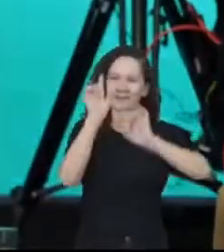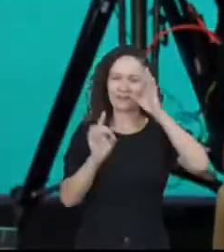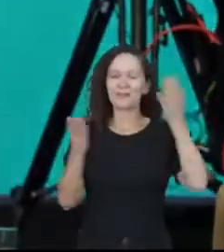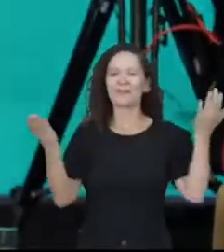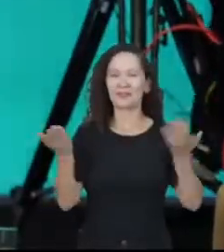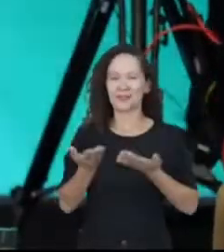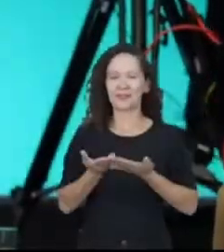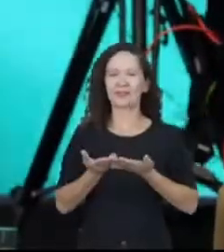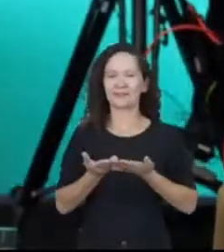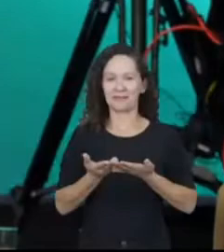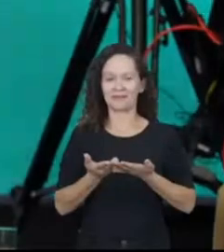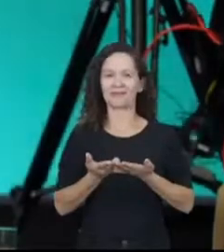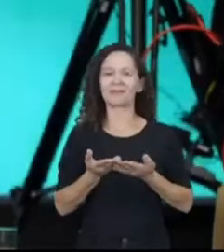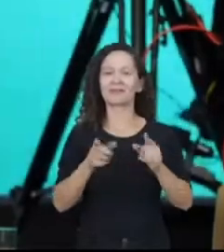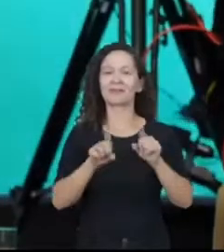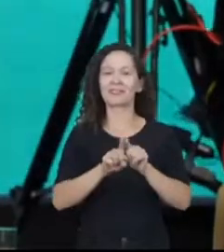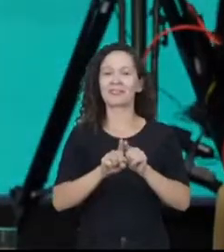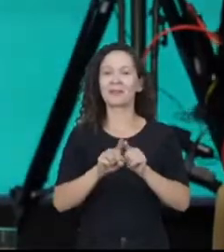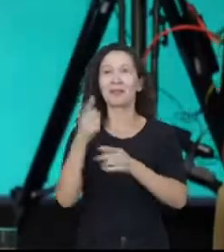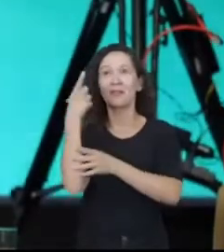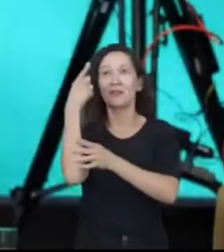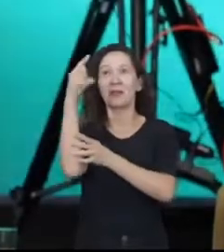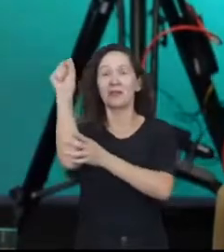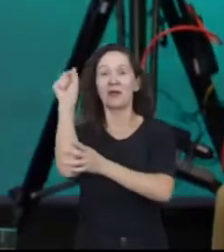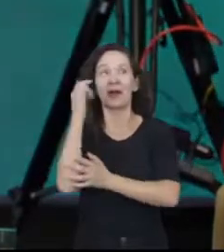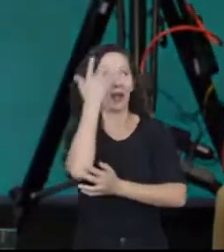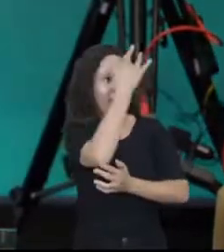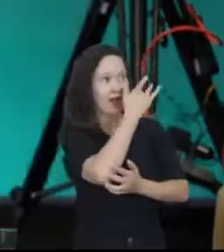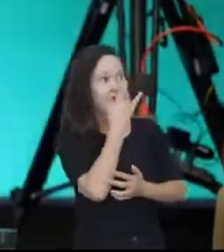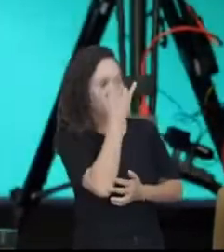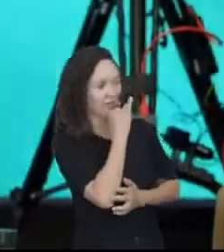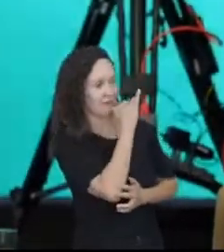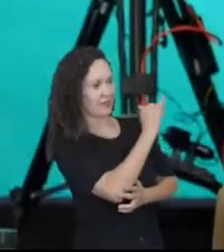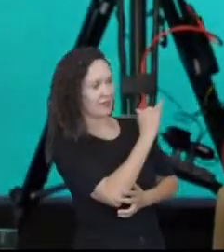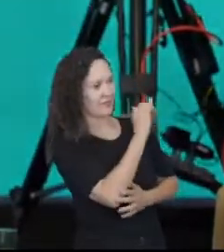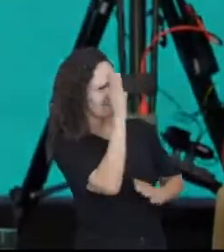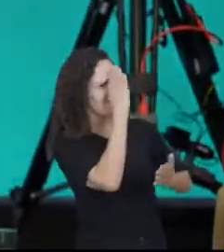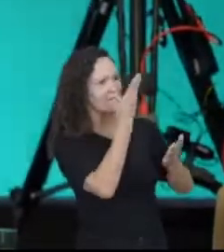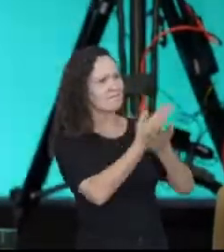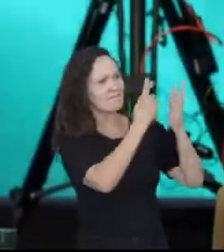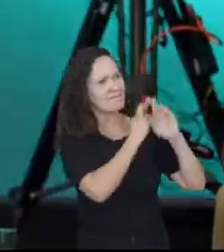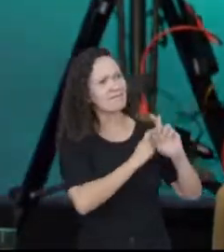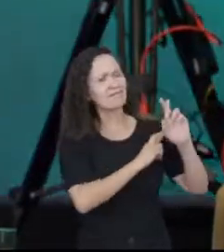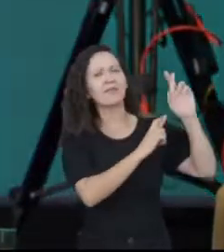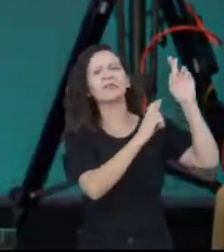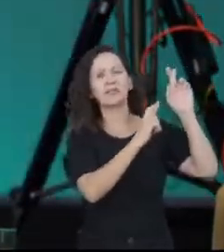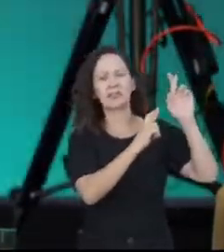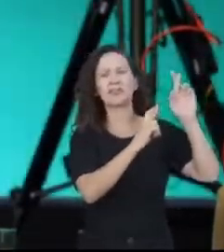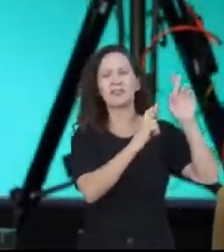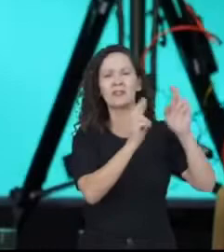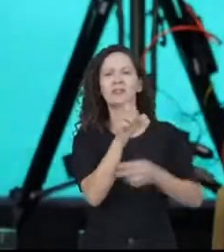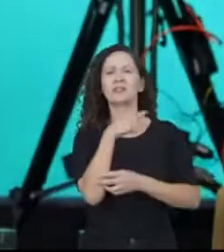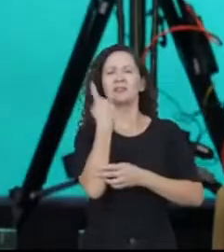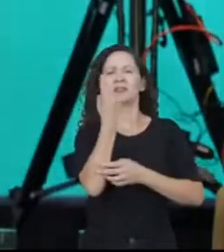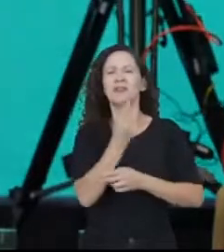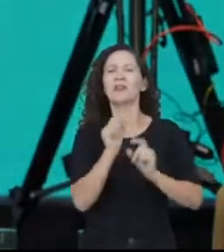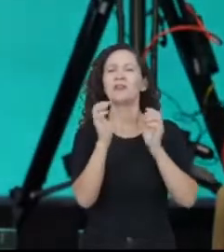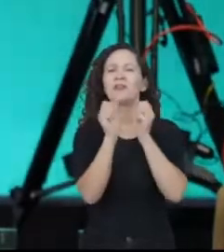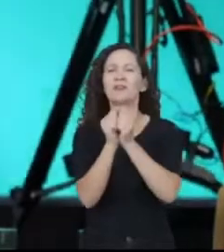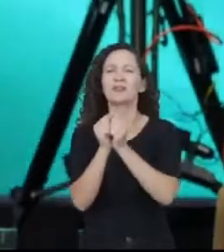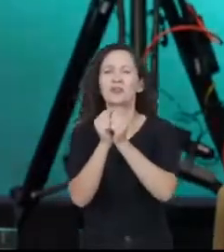Inclusive, saio daqui, Haddad, na expectativa de que nós vamos comer chuchu com